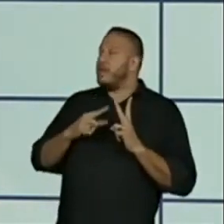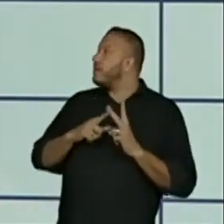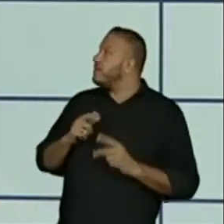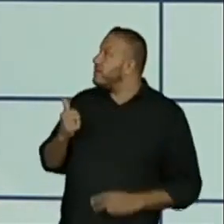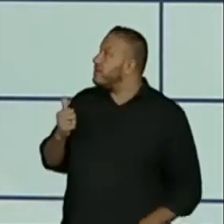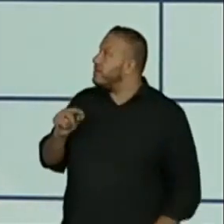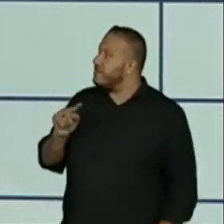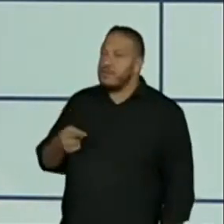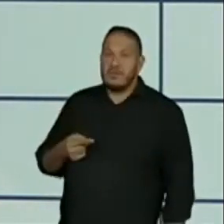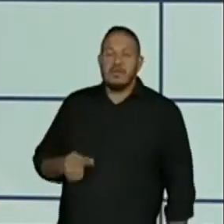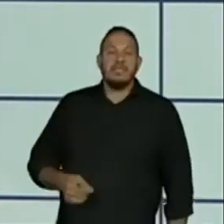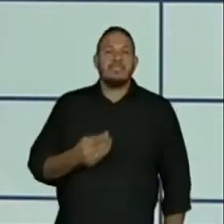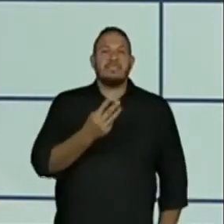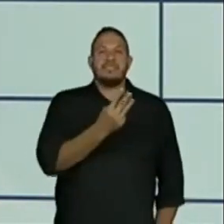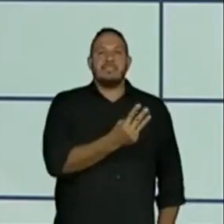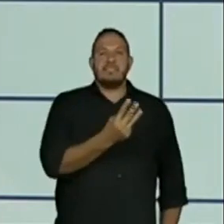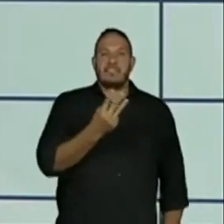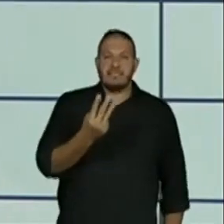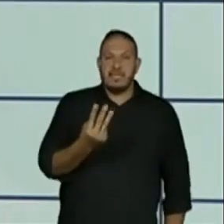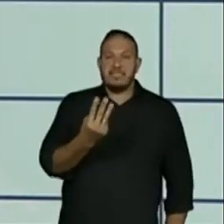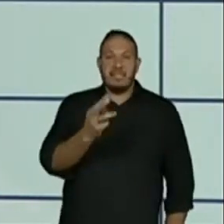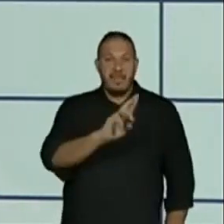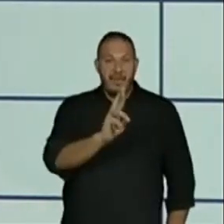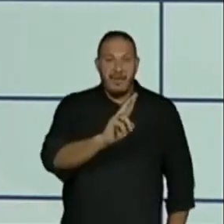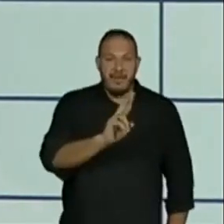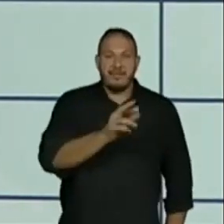também. R$